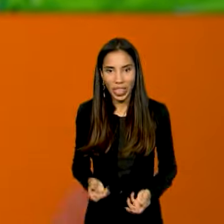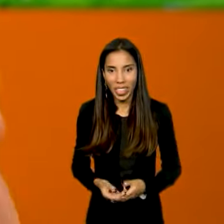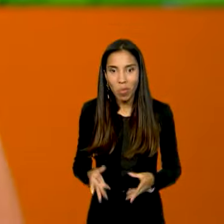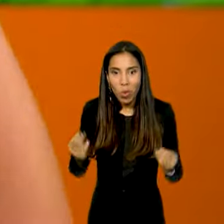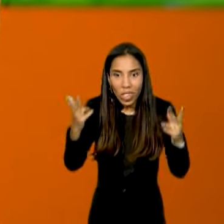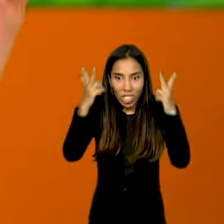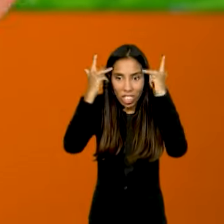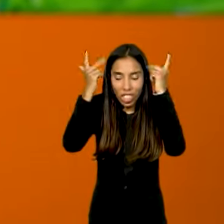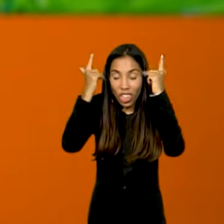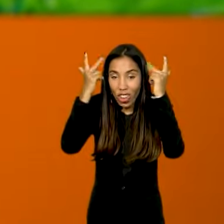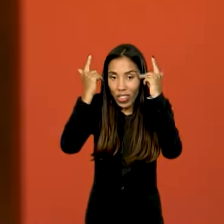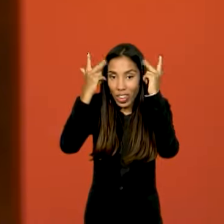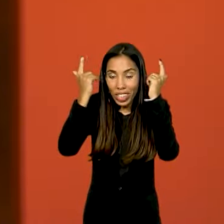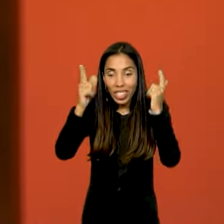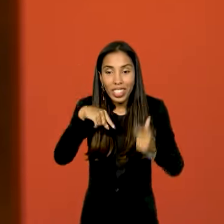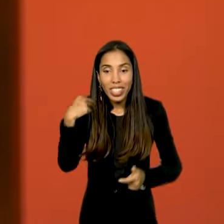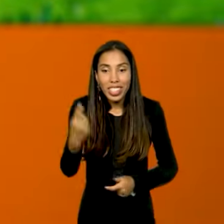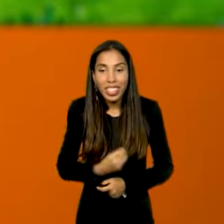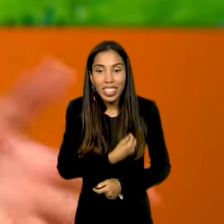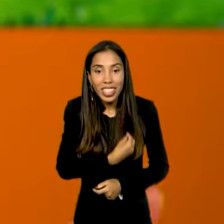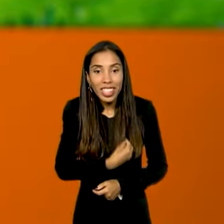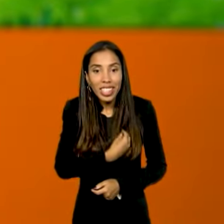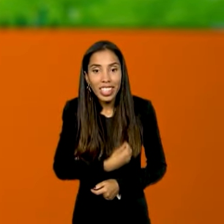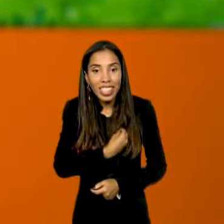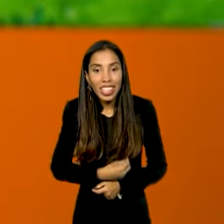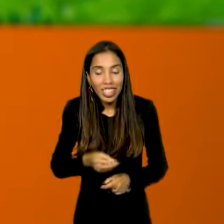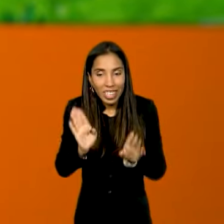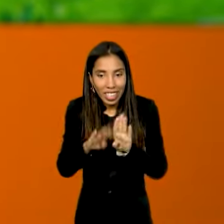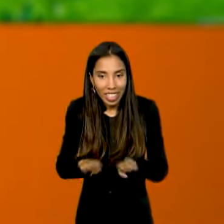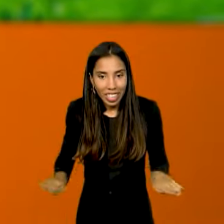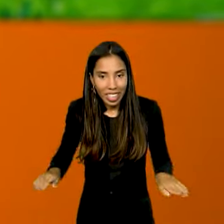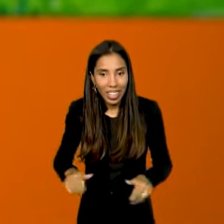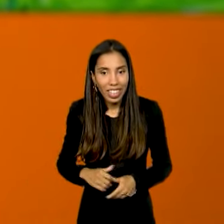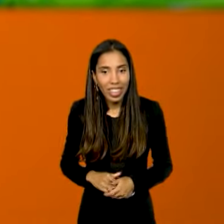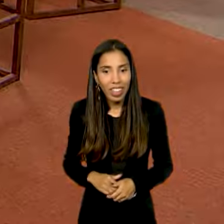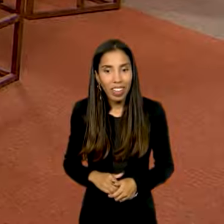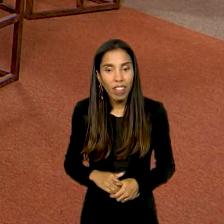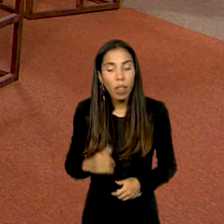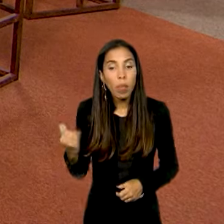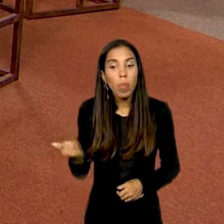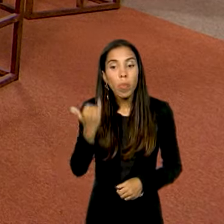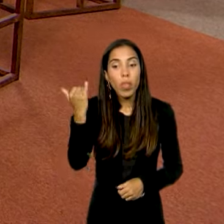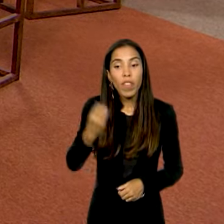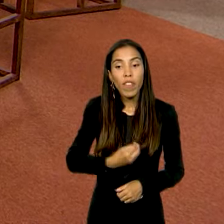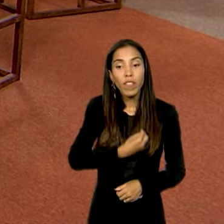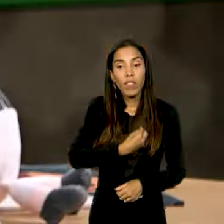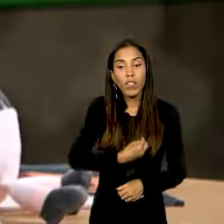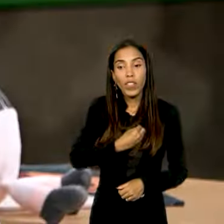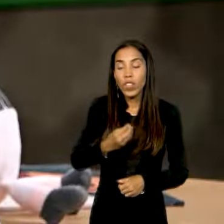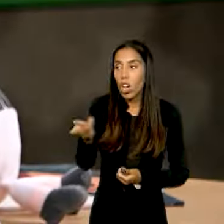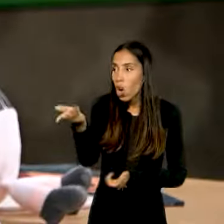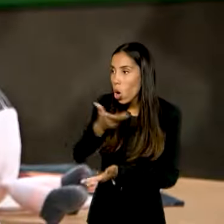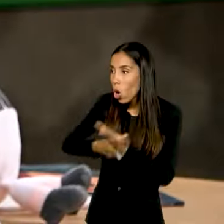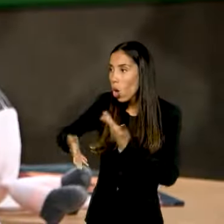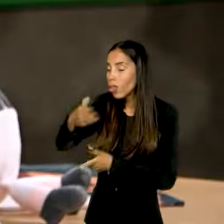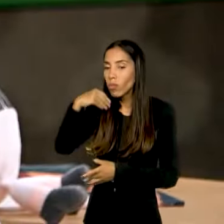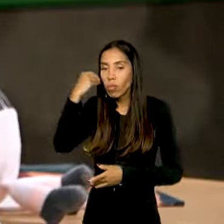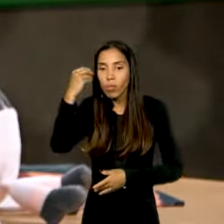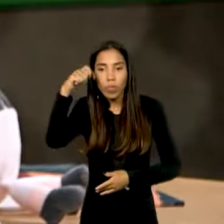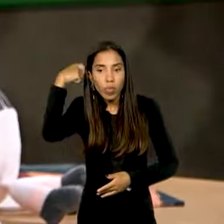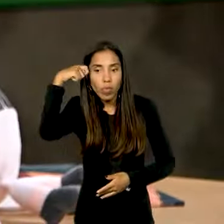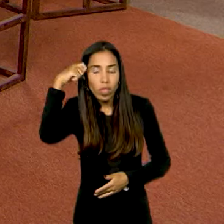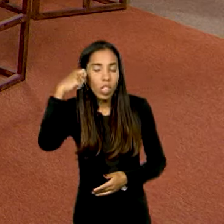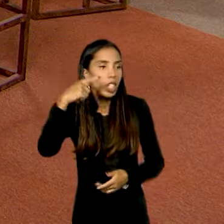Claro. A gente fora vivia com outros atores. Ainda mais sendo criança, entendeu? O Pedro falou uma coisa importante: convivência com outros atores, aprendizado, troca,